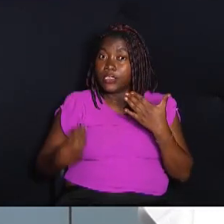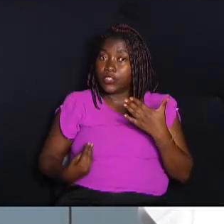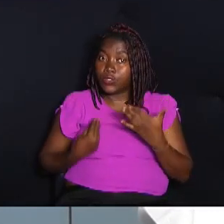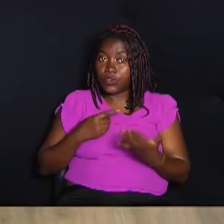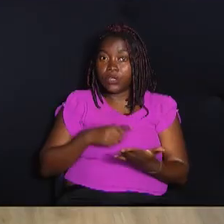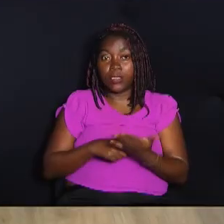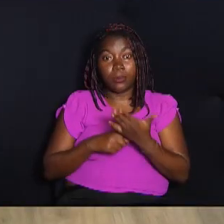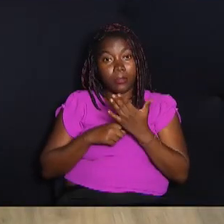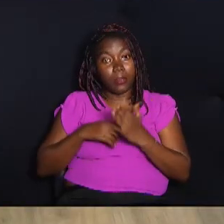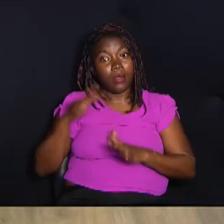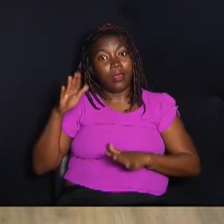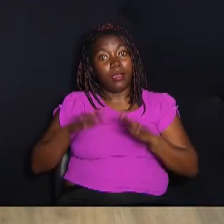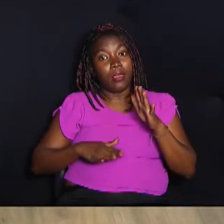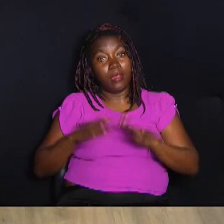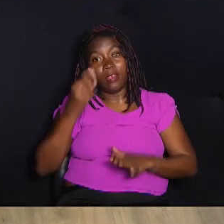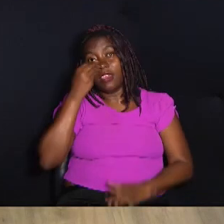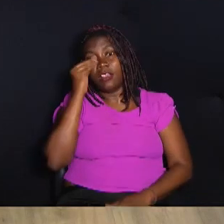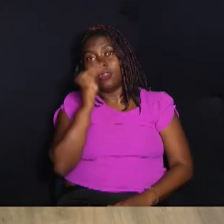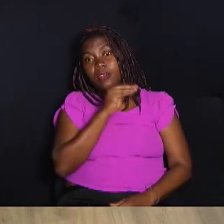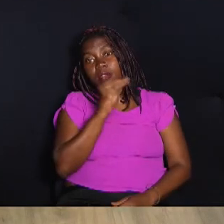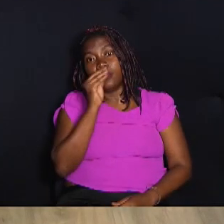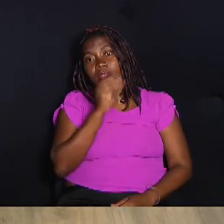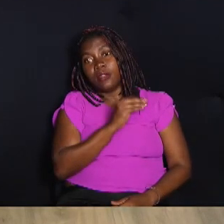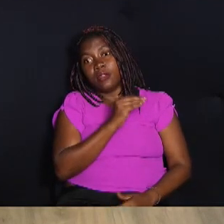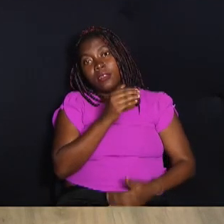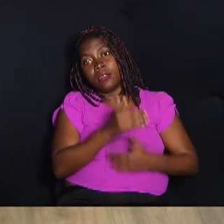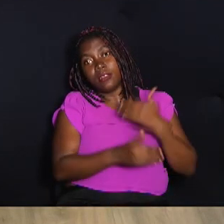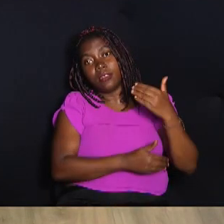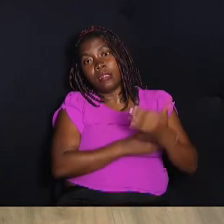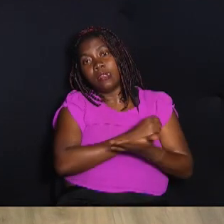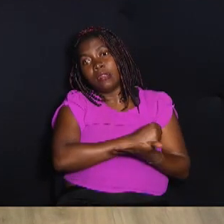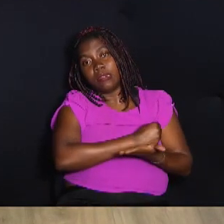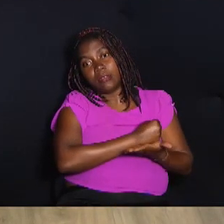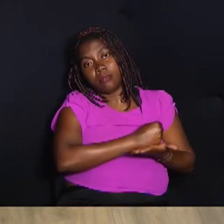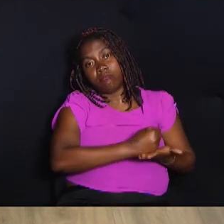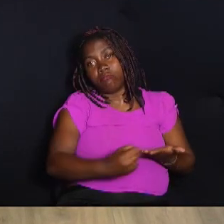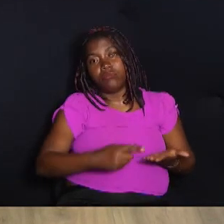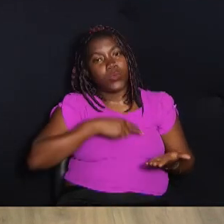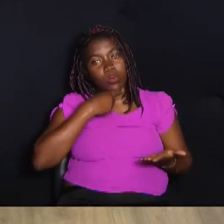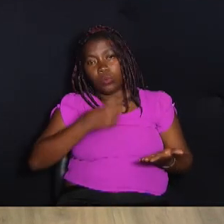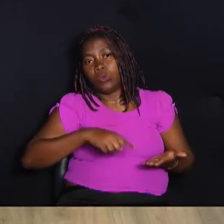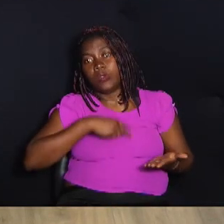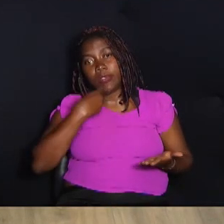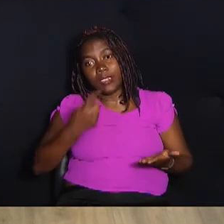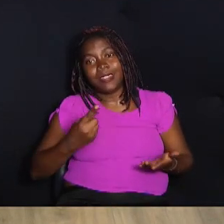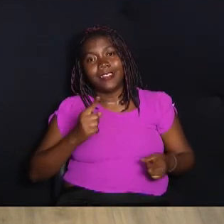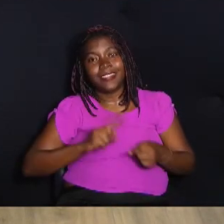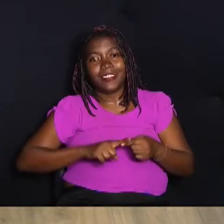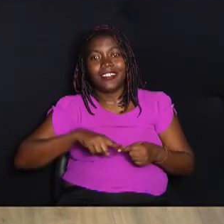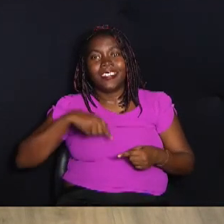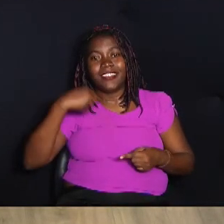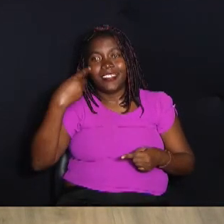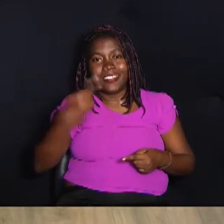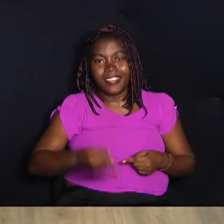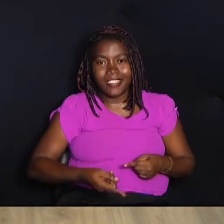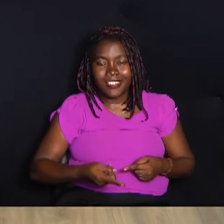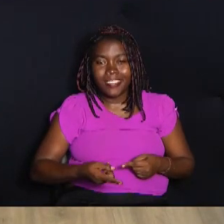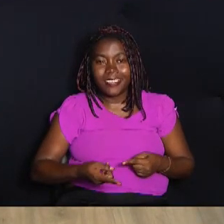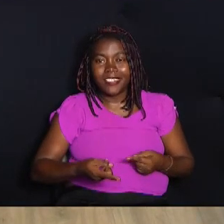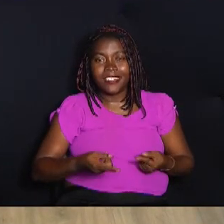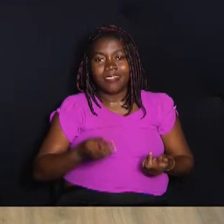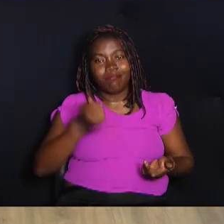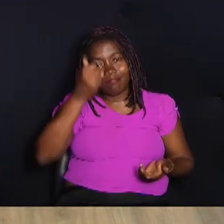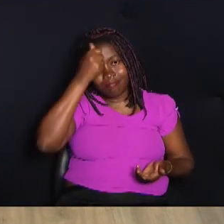que muitas vezes a gente acaba negligenciando e às vezes é muito tarde, não dá para a gente, muitas vezes depois remediar aquilo que não tem mais